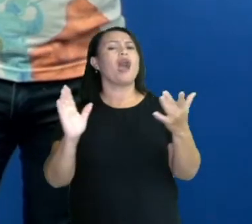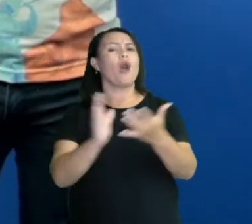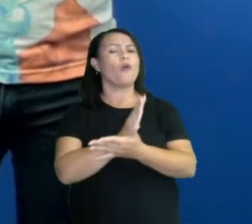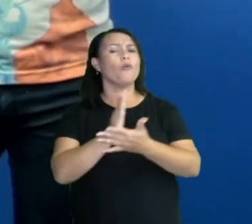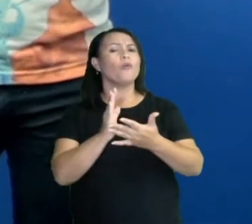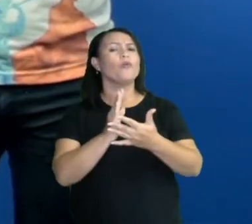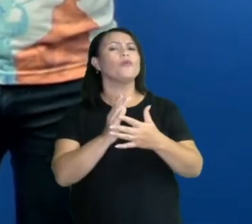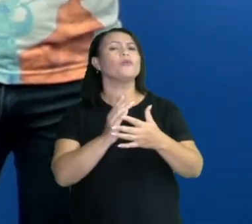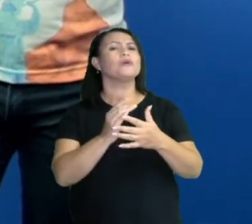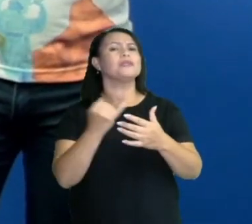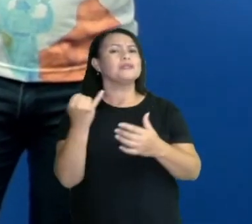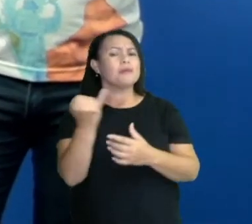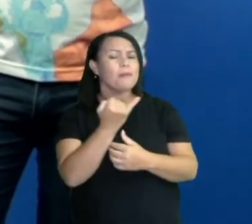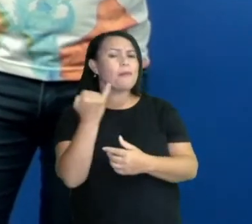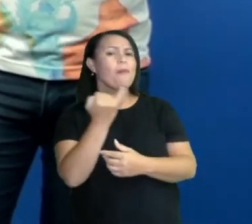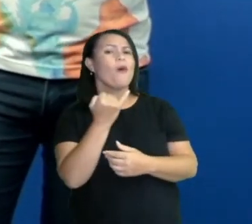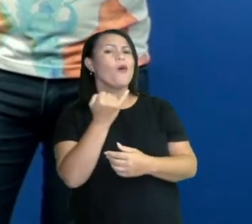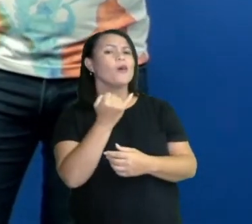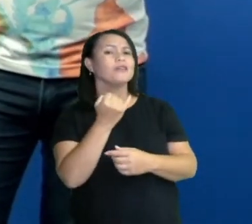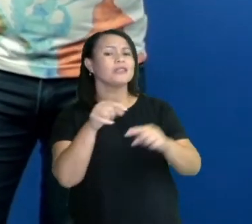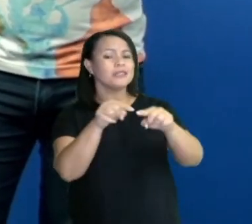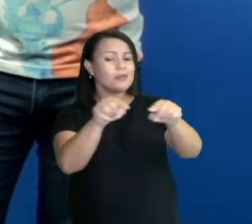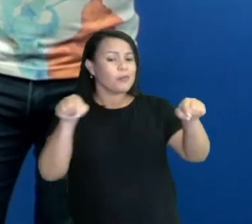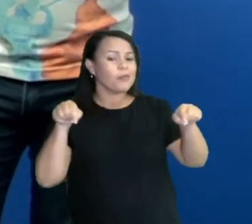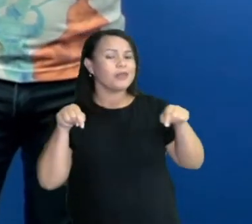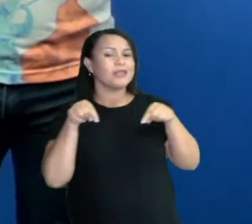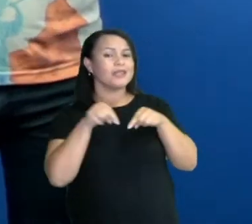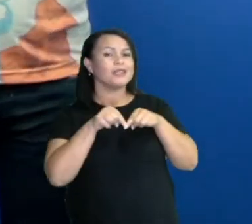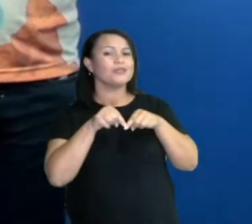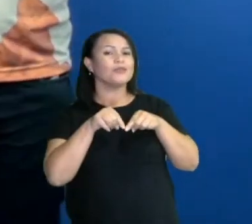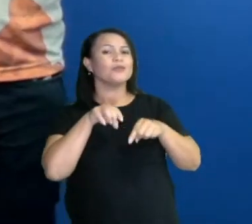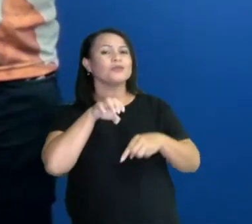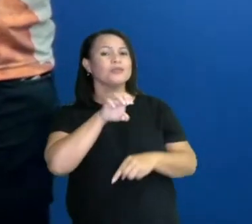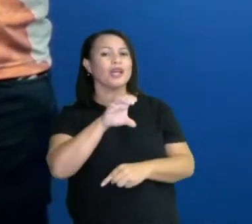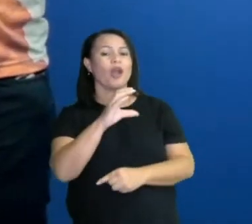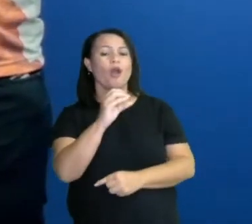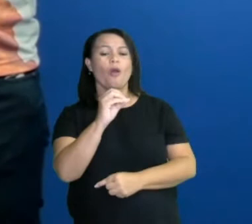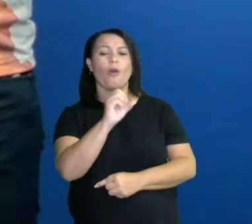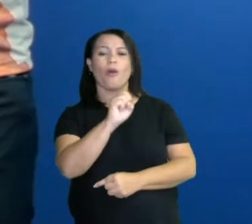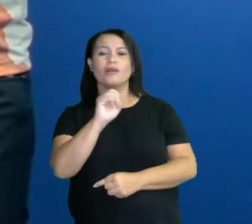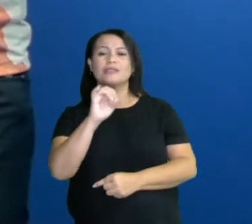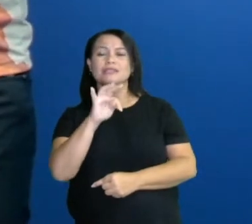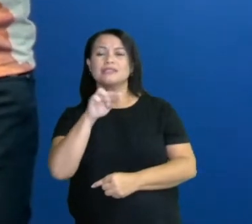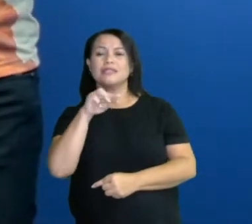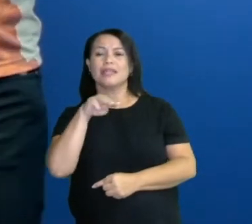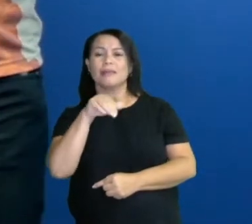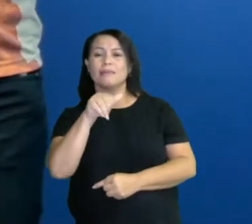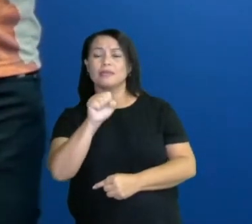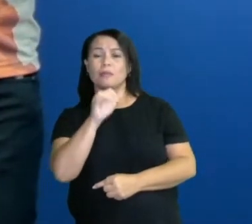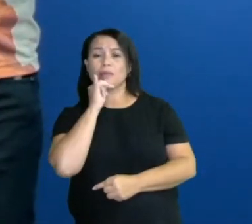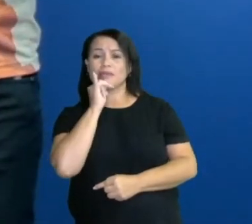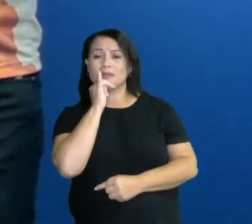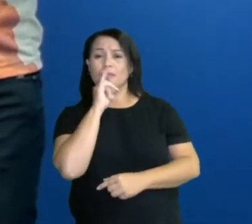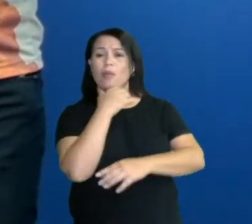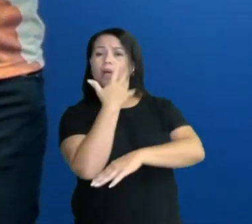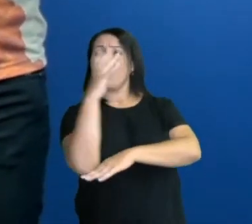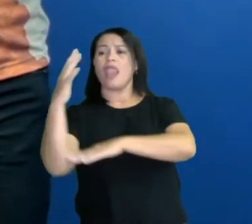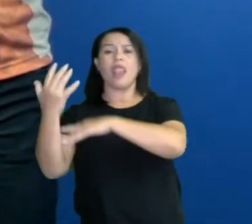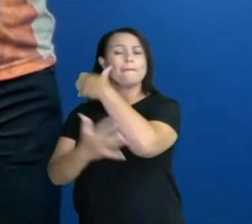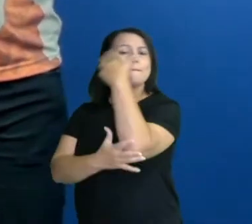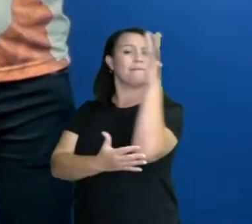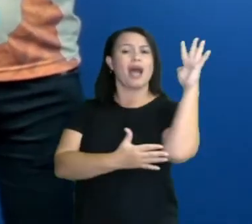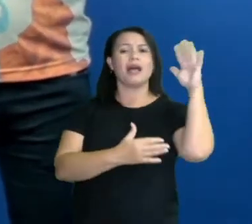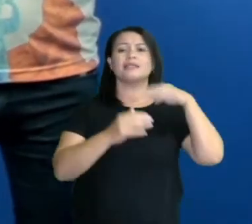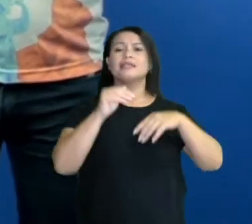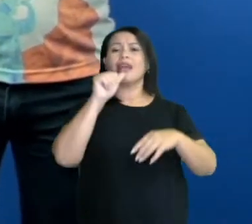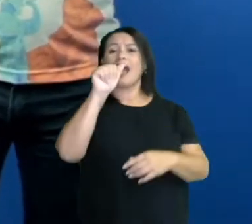naquelas regiões menores, geram os ecossistemas. Por exemplo, no bioma Mata Atlântica, nós possuímos